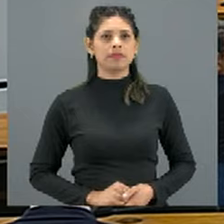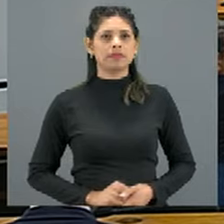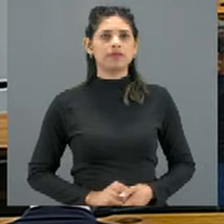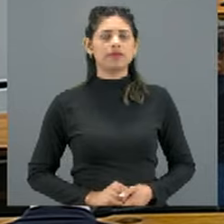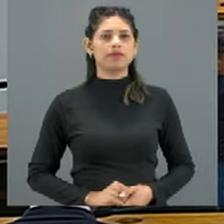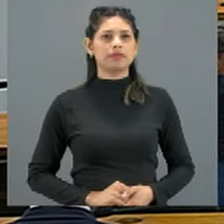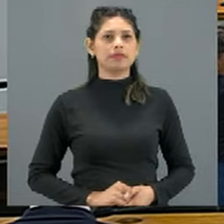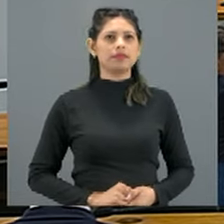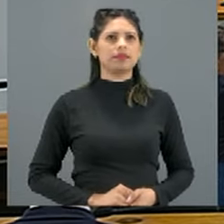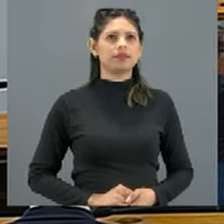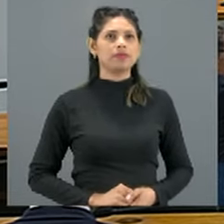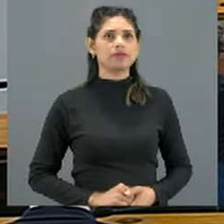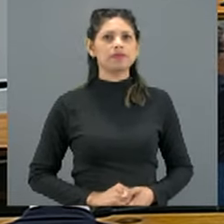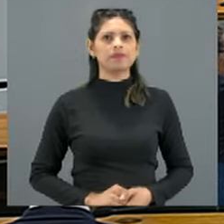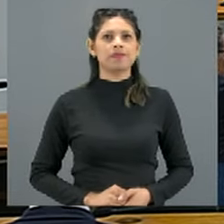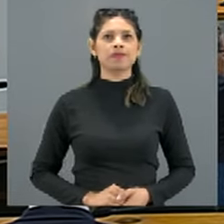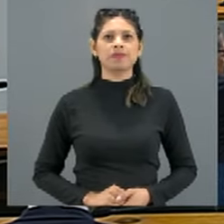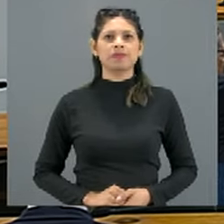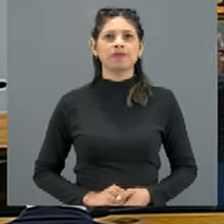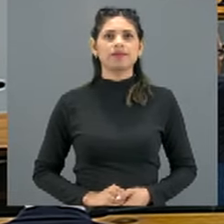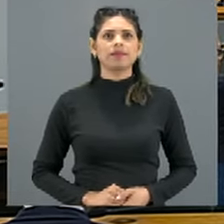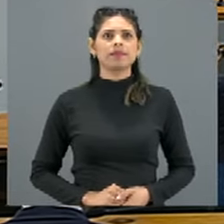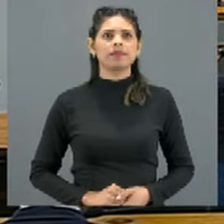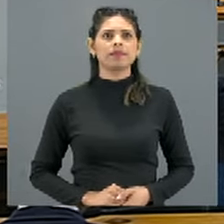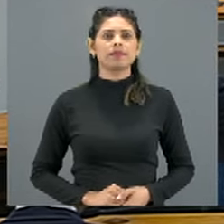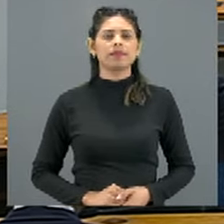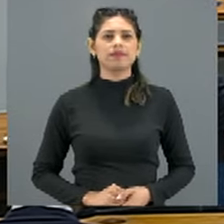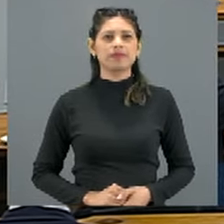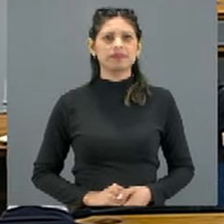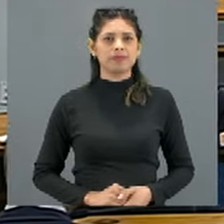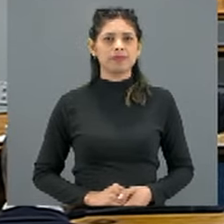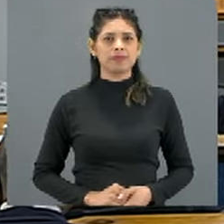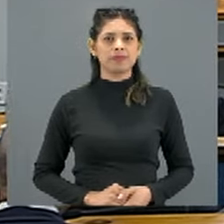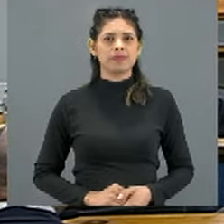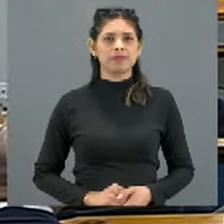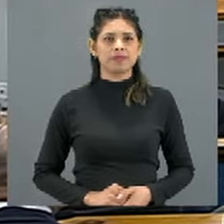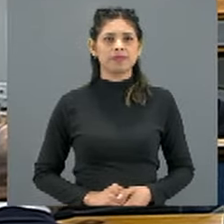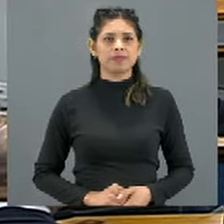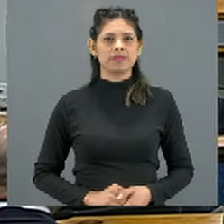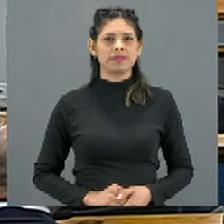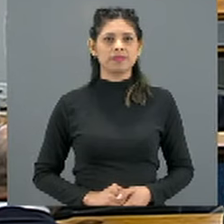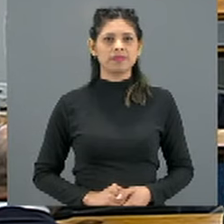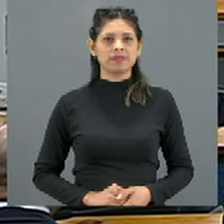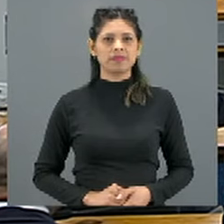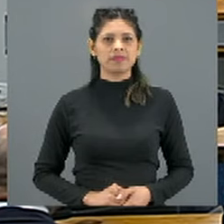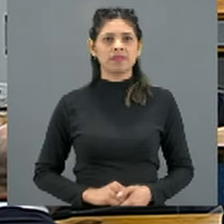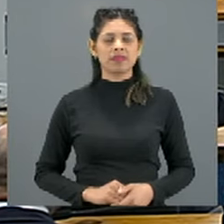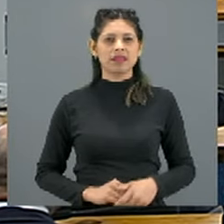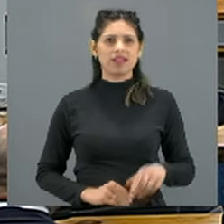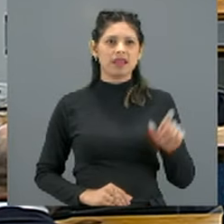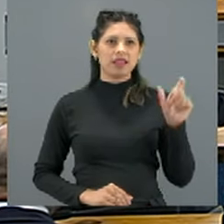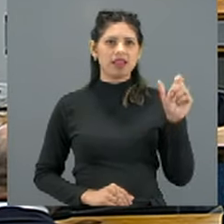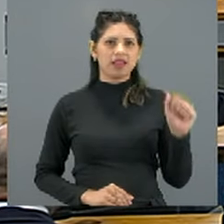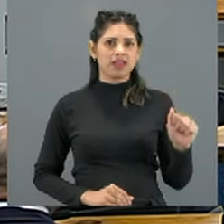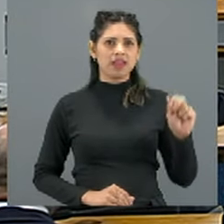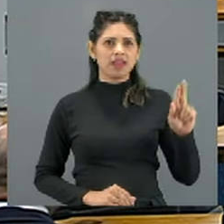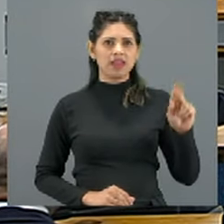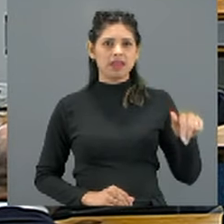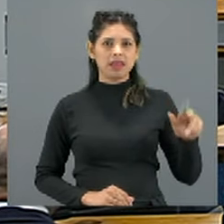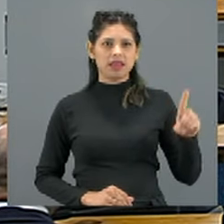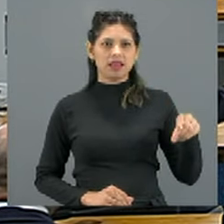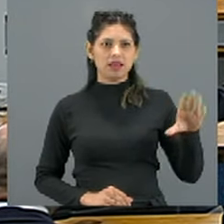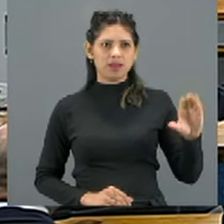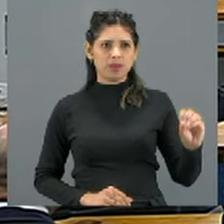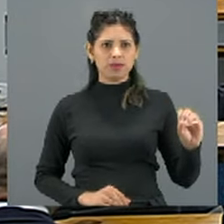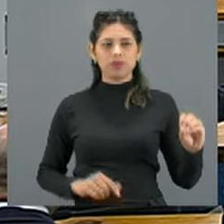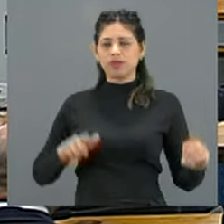inverte os nomes aí, por favor. É o Arnaldo. O Arnaldo e o Graziano.